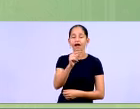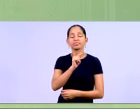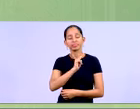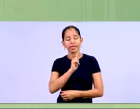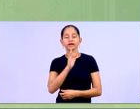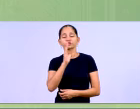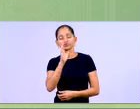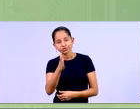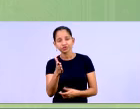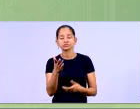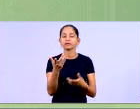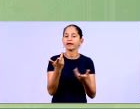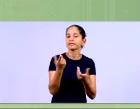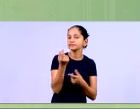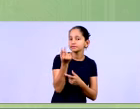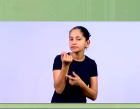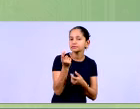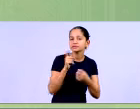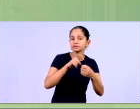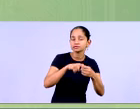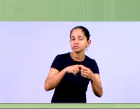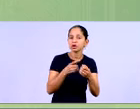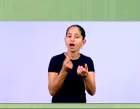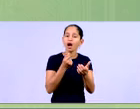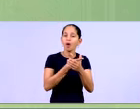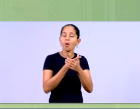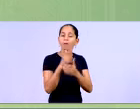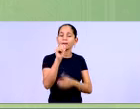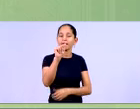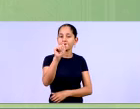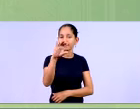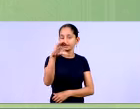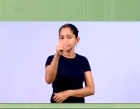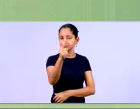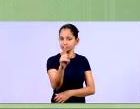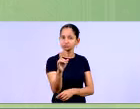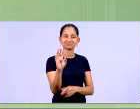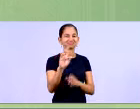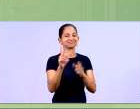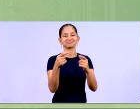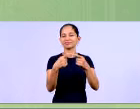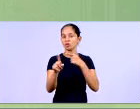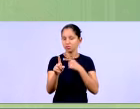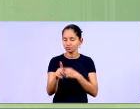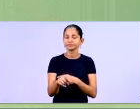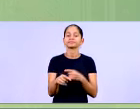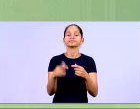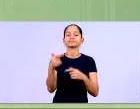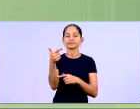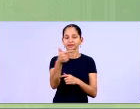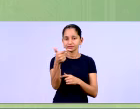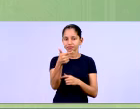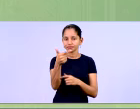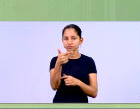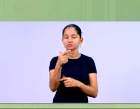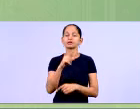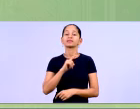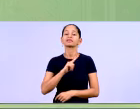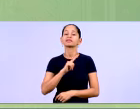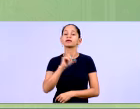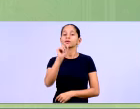têm participação no capital de outras empresas. Elas não poderão ser nem ME nem EPP. Ainda, filiação,